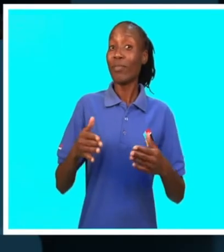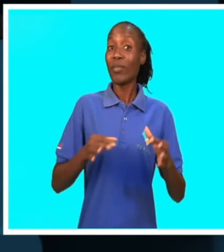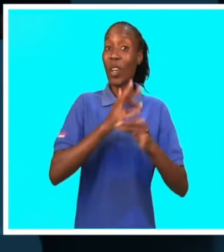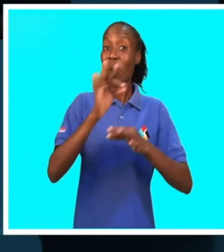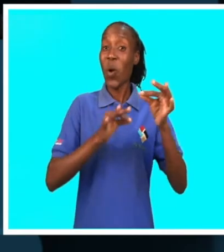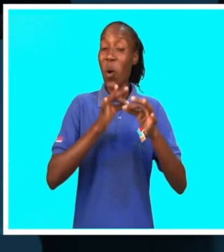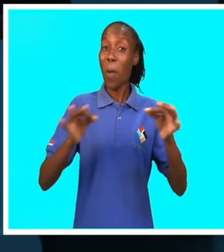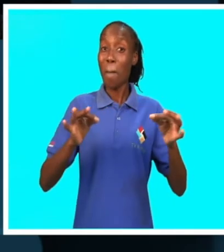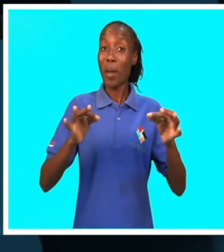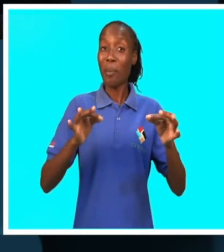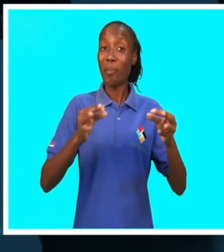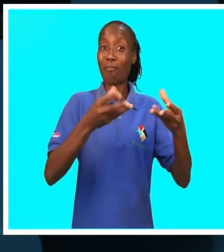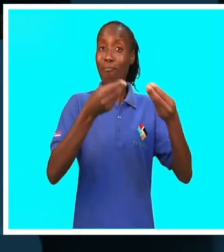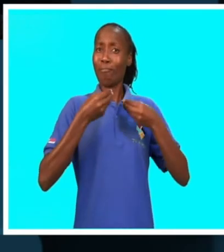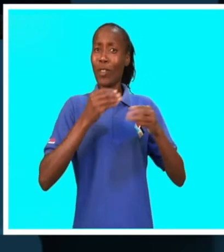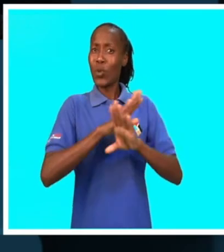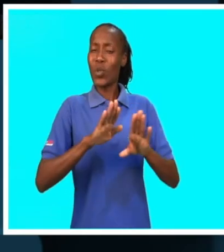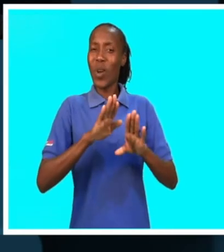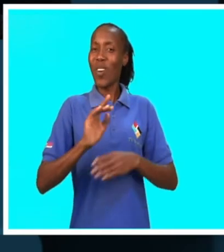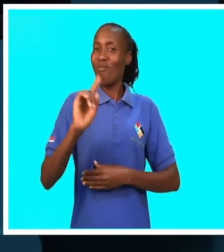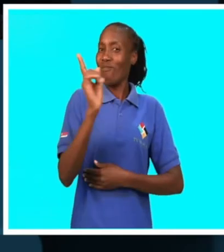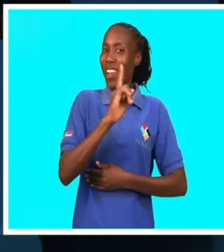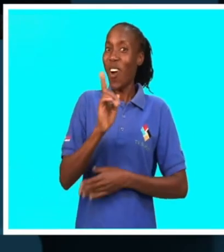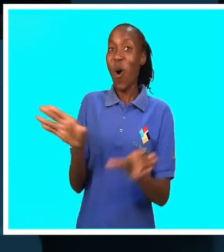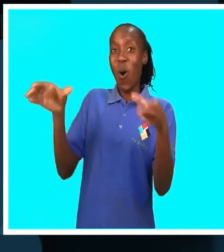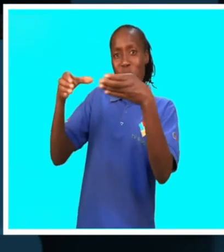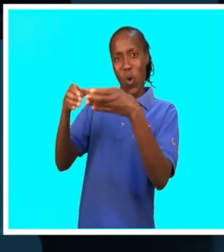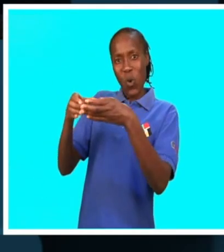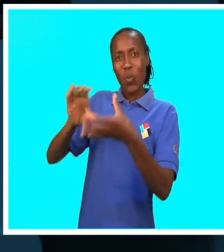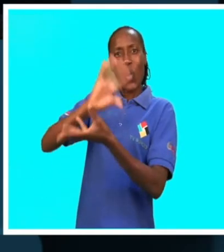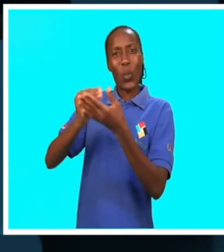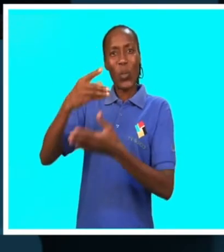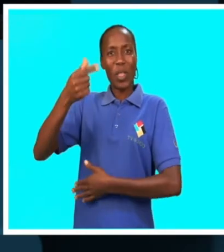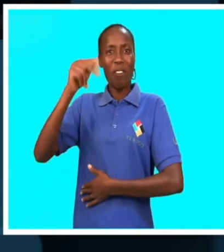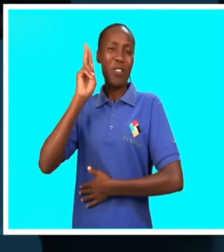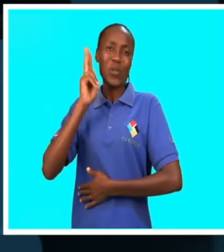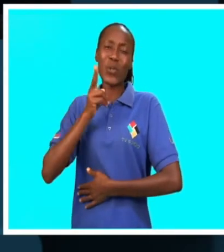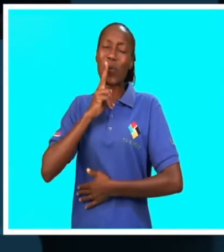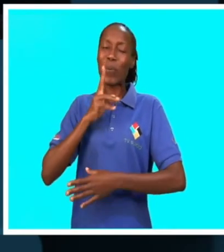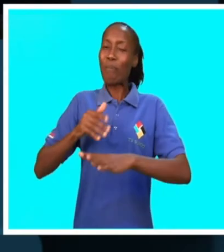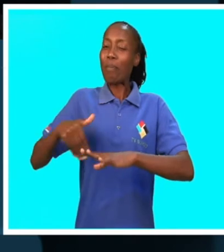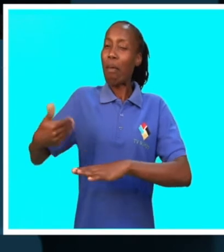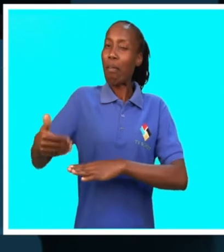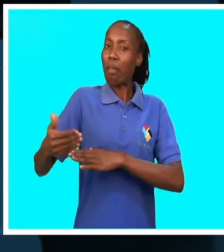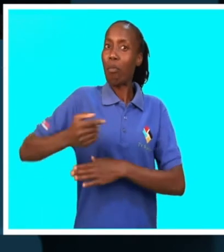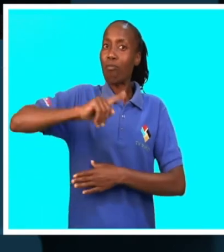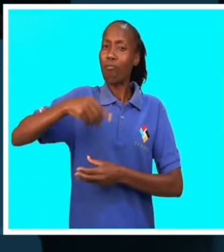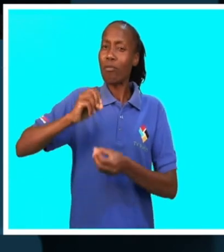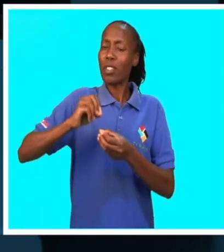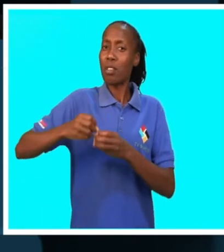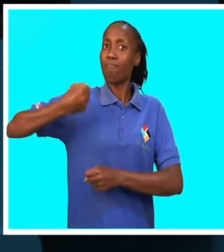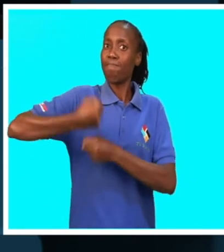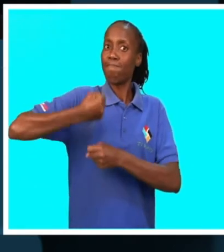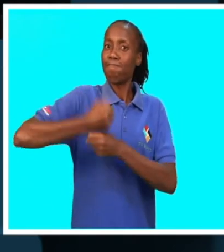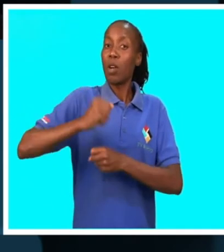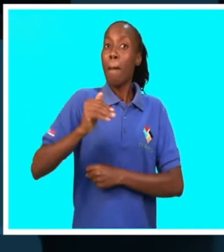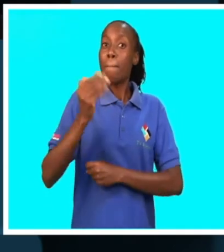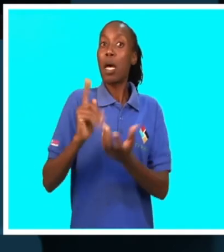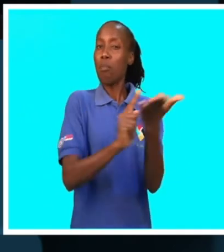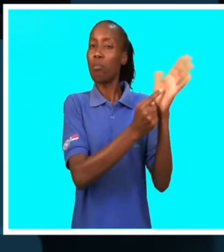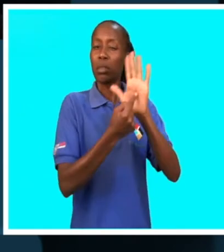O prémio não vai só para mim, é para todo o grupo da TV Surdo, que dia a dia nós fizemos o trabalho